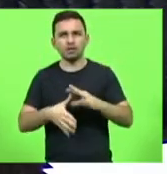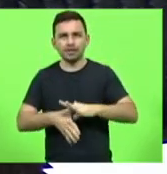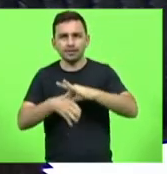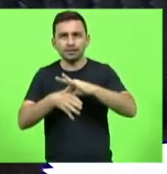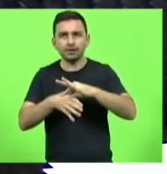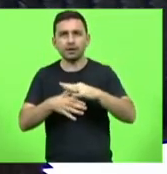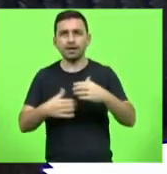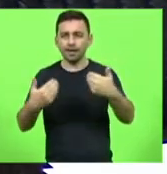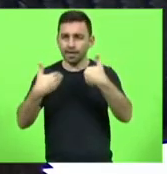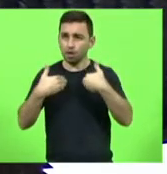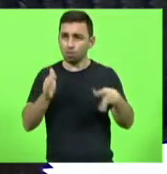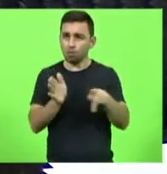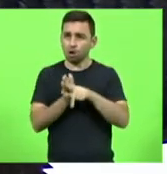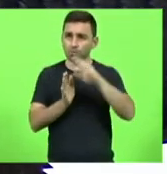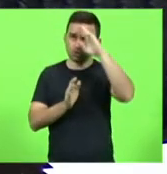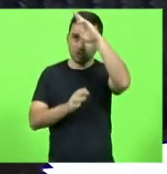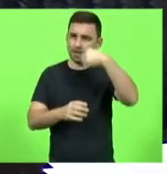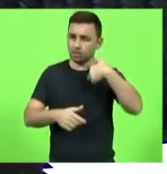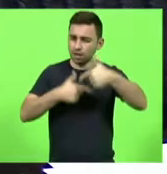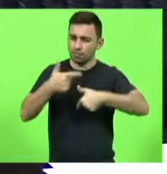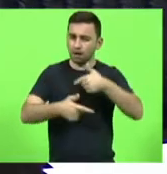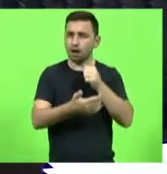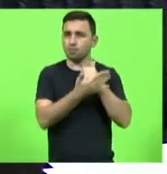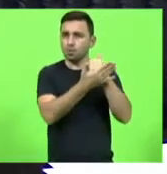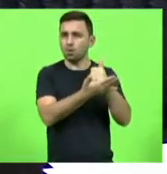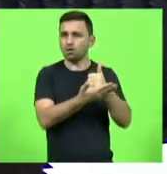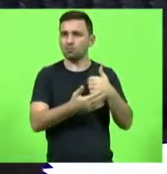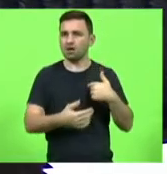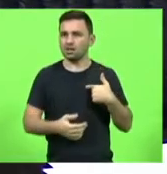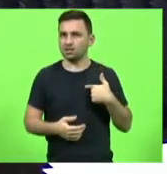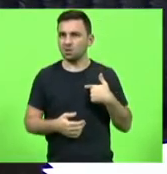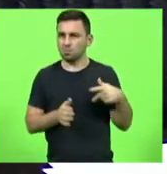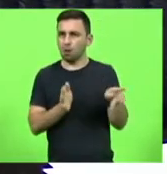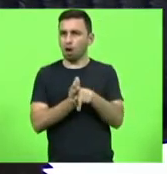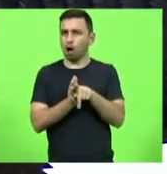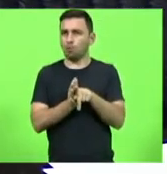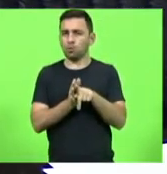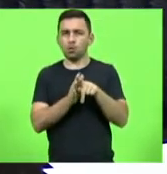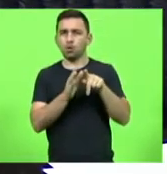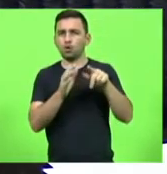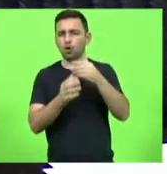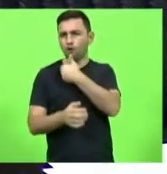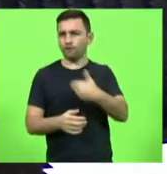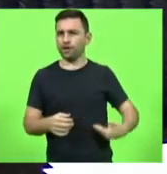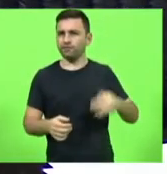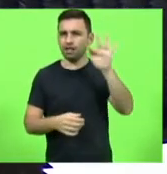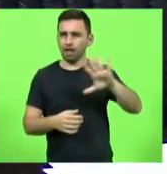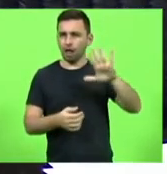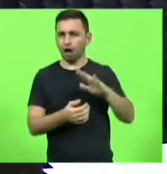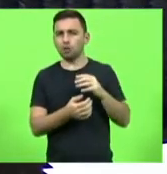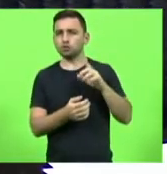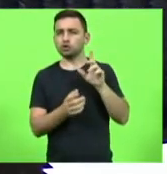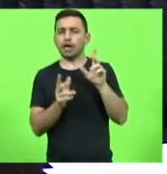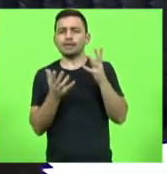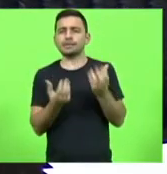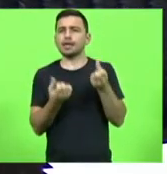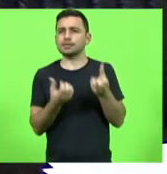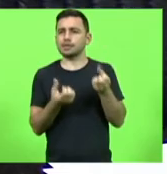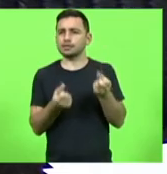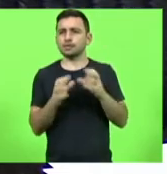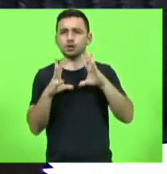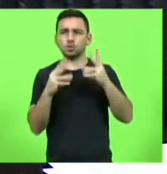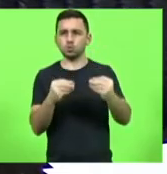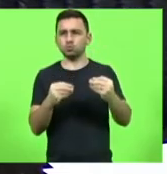eu sou bolsonarista, vou trabalhar para o Bolsonaro, mas eu não sou um carimbódromo do governo federal. É óbvio que quando tem que se posicionar, sentar na frente dos ministros, olhar no